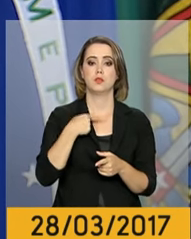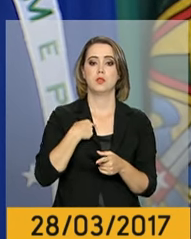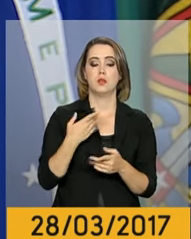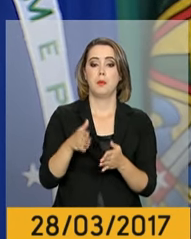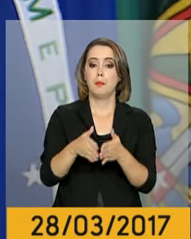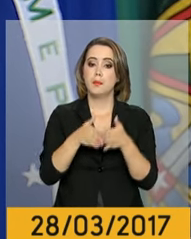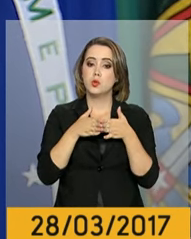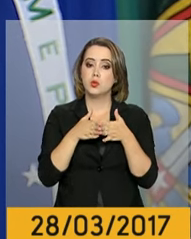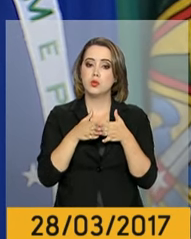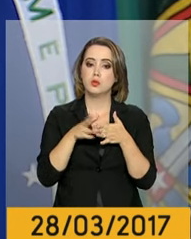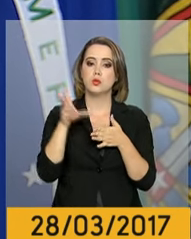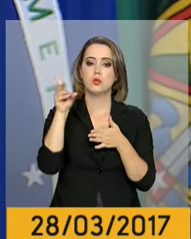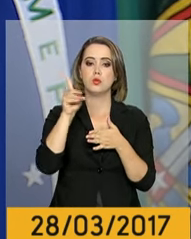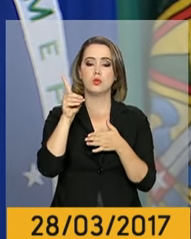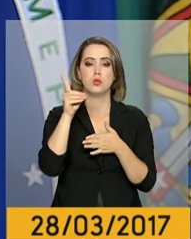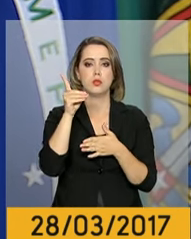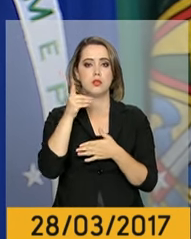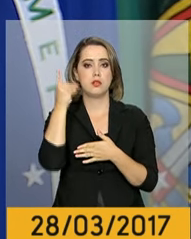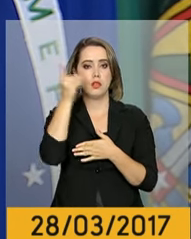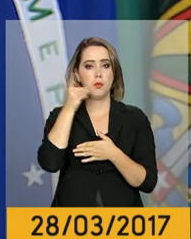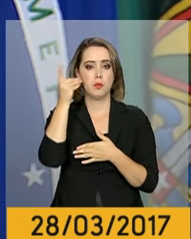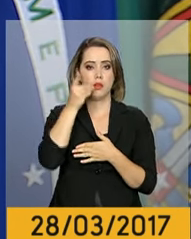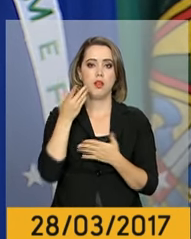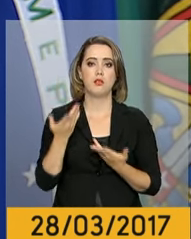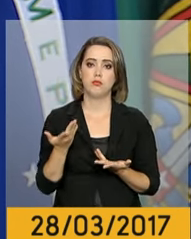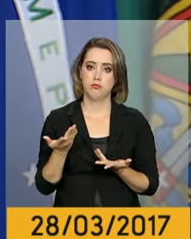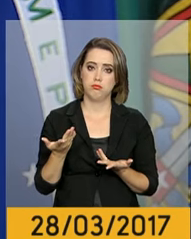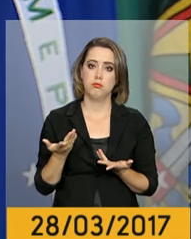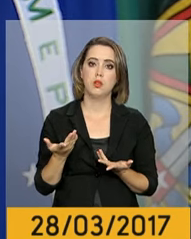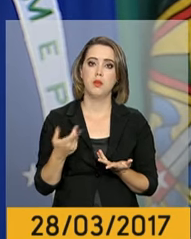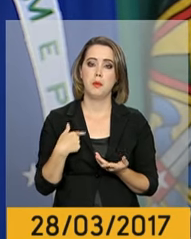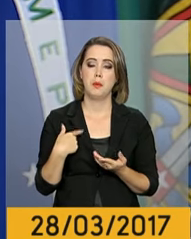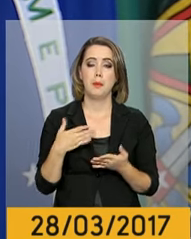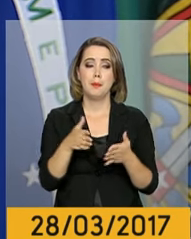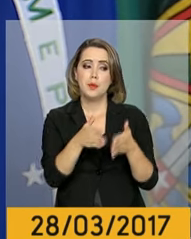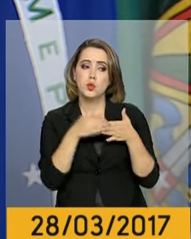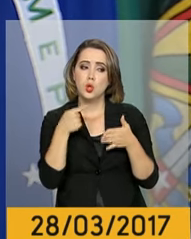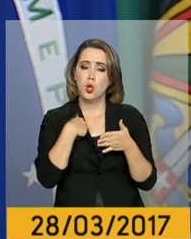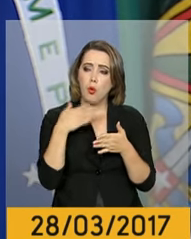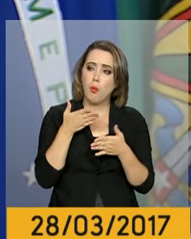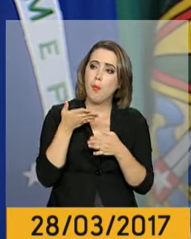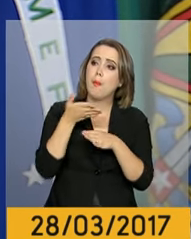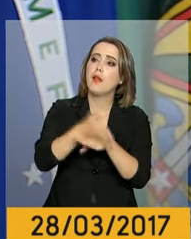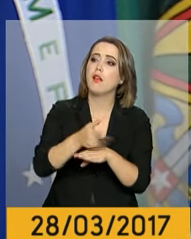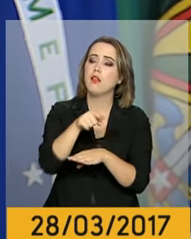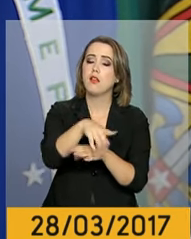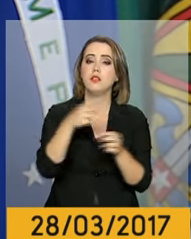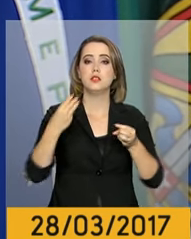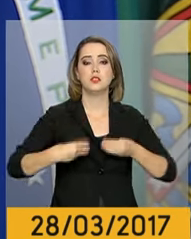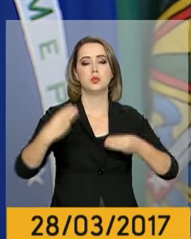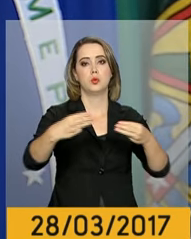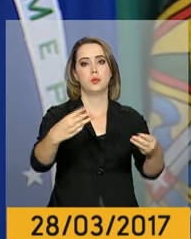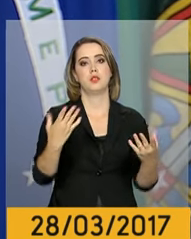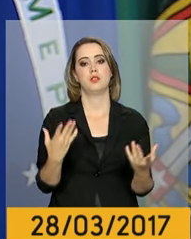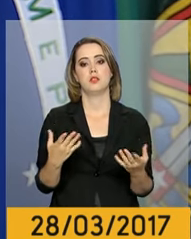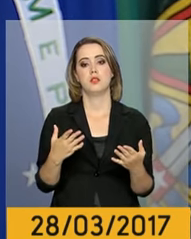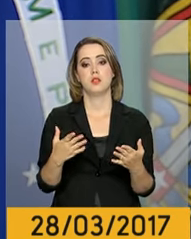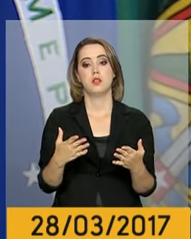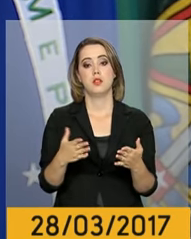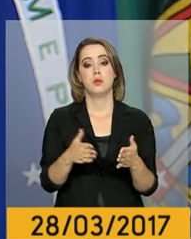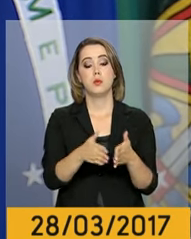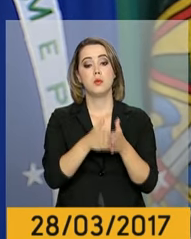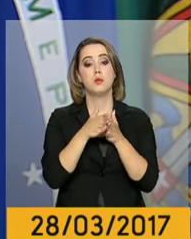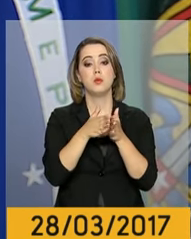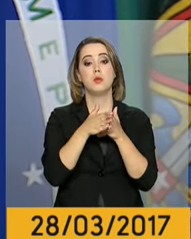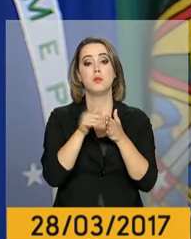demandado Deputado que era para ir ao Ministério e lá pleitear o